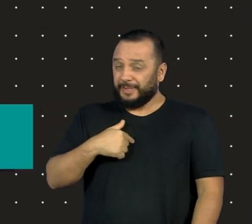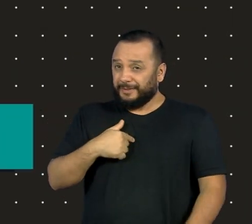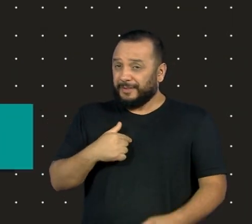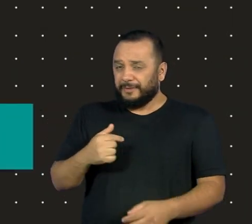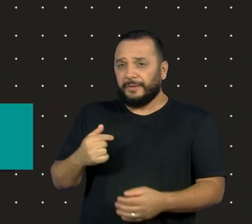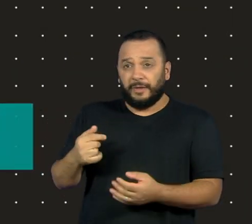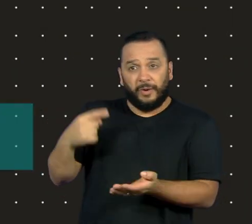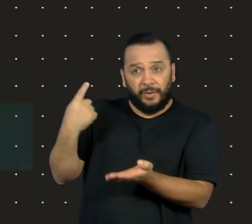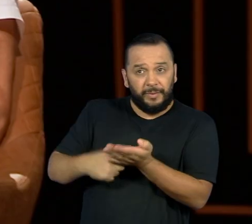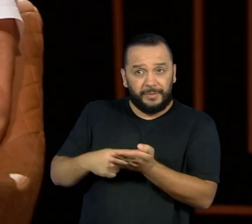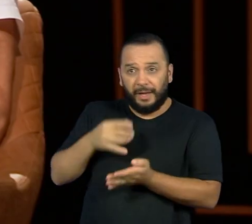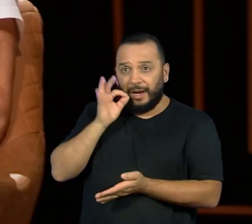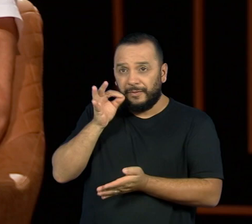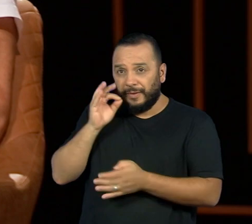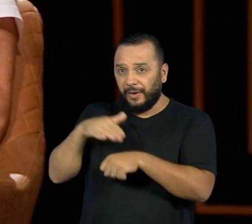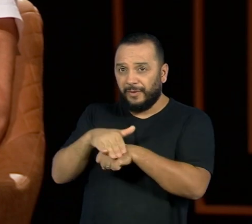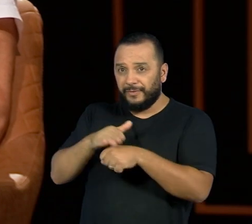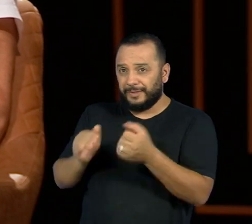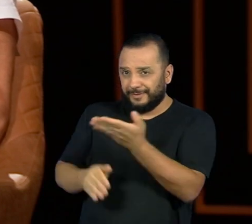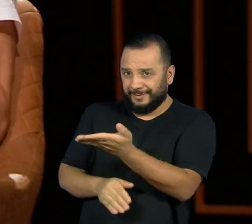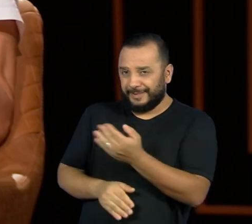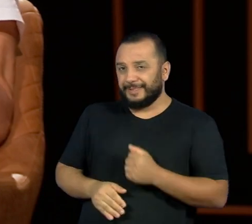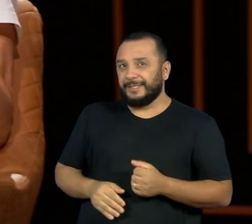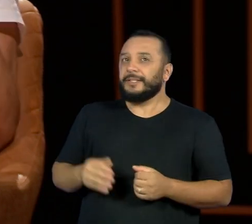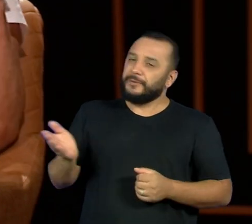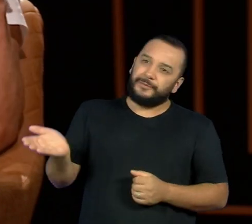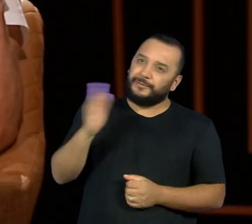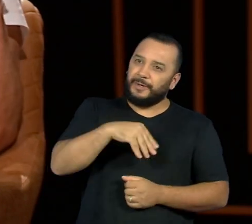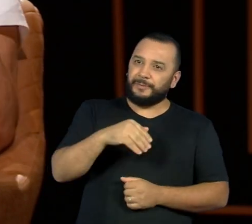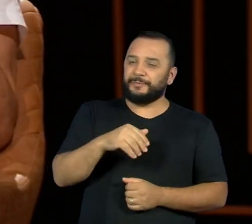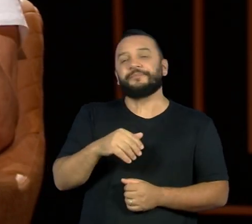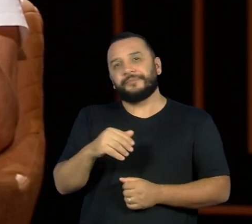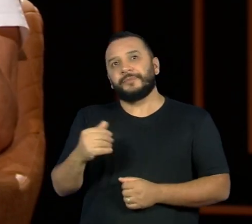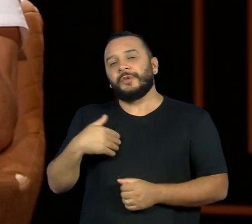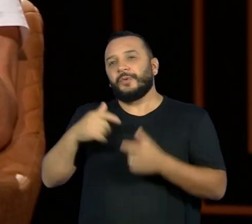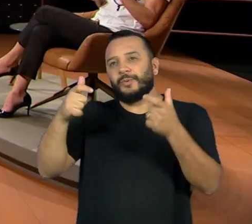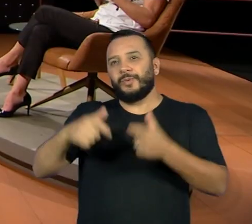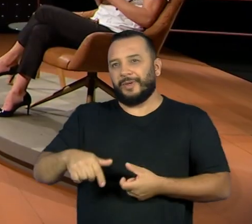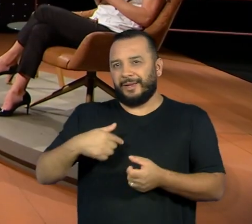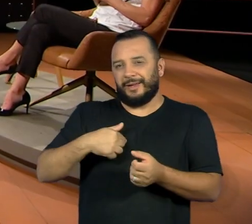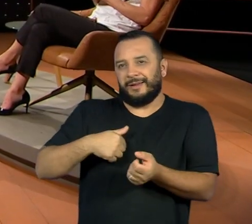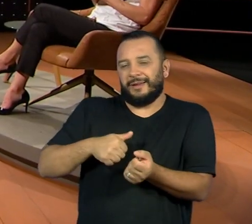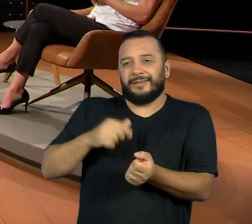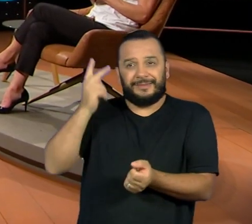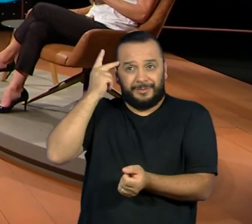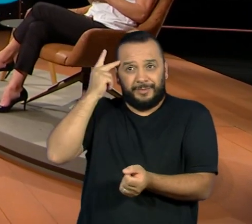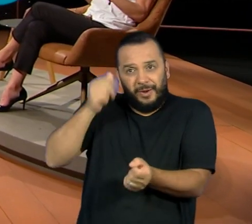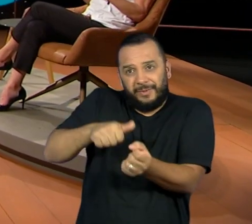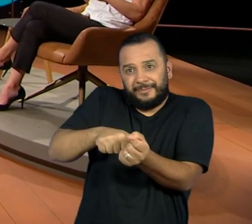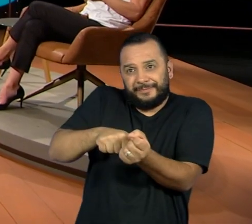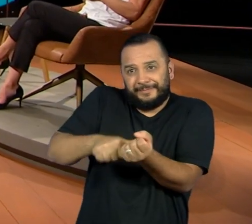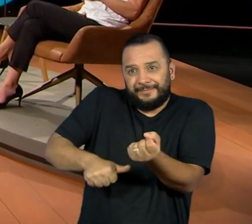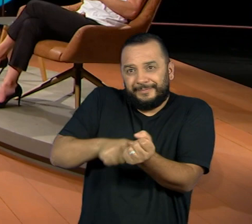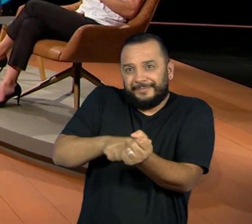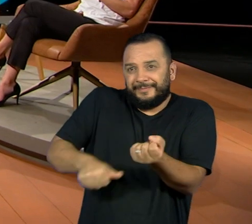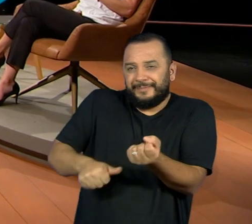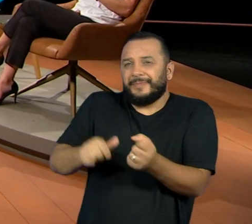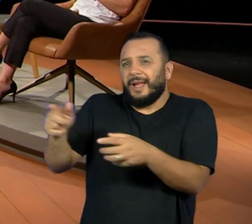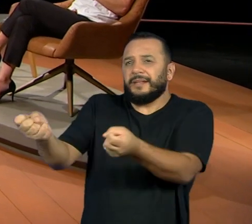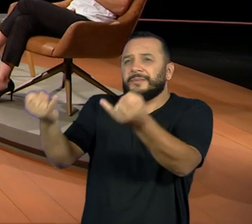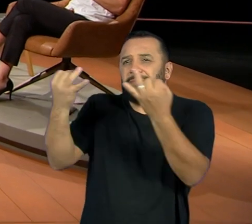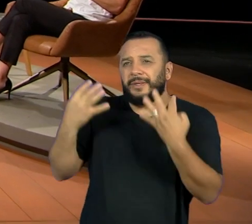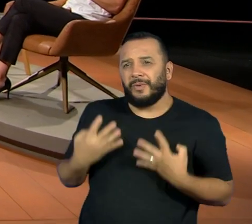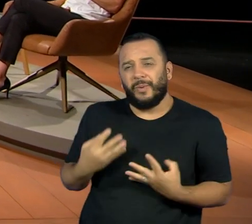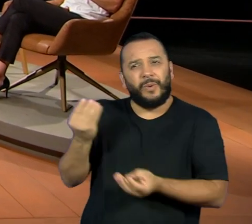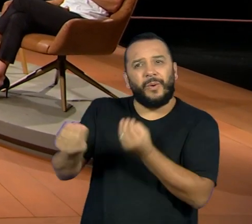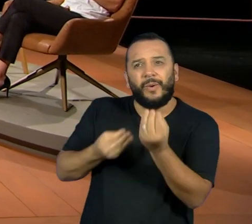café comigo, eu quero conversar com você. E marcou no Quotidien da Vila Madalena, nunca vou me esquecer. Aí ela começou a contar do filme